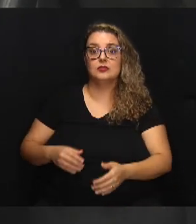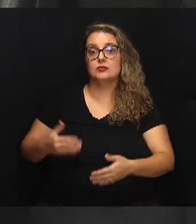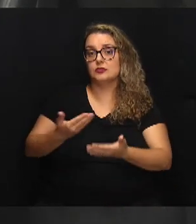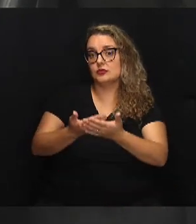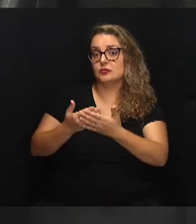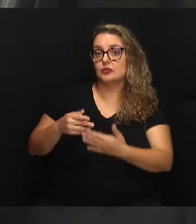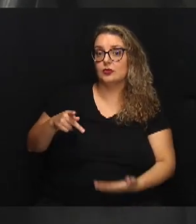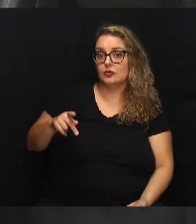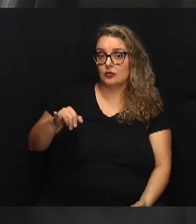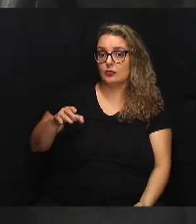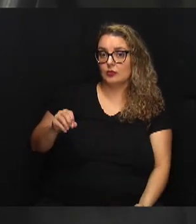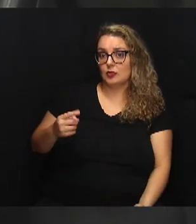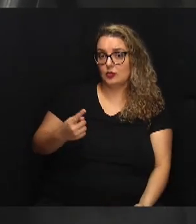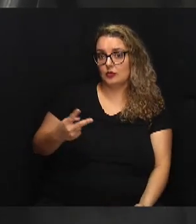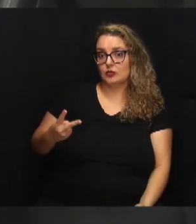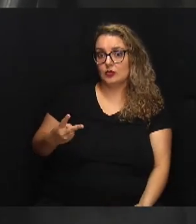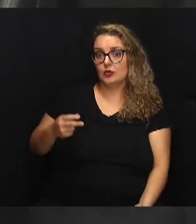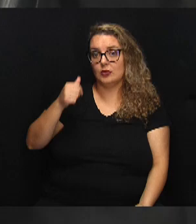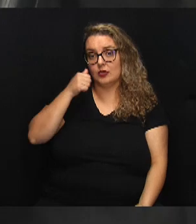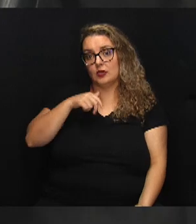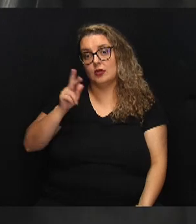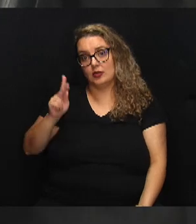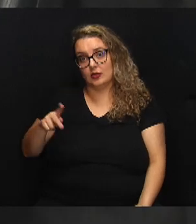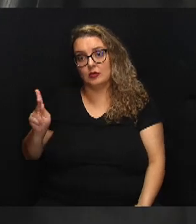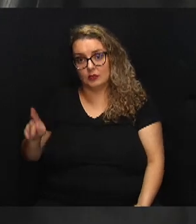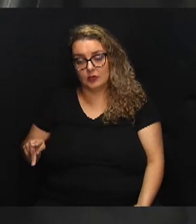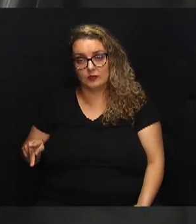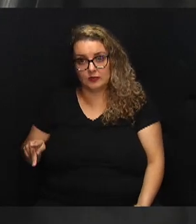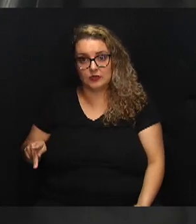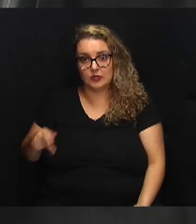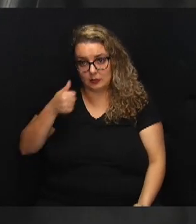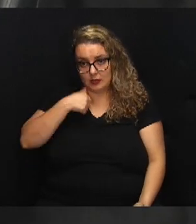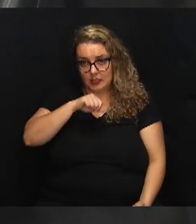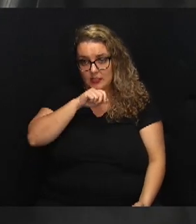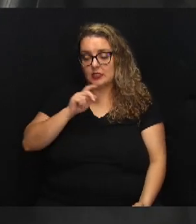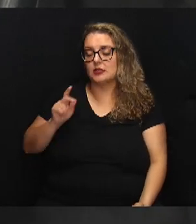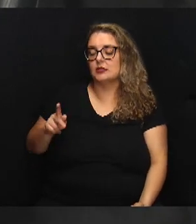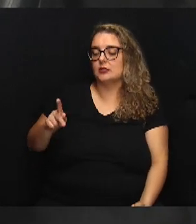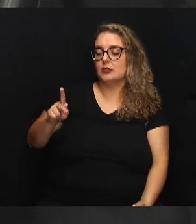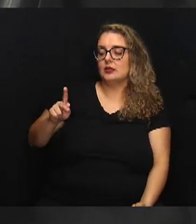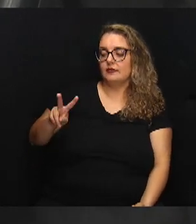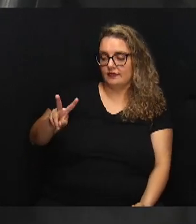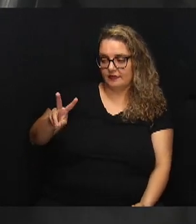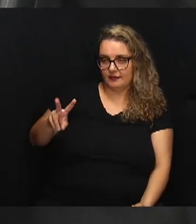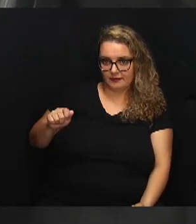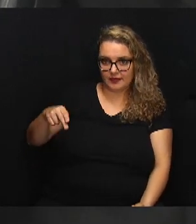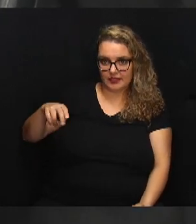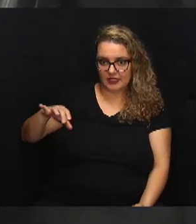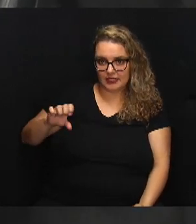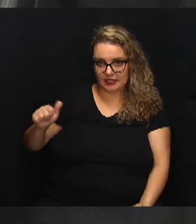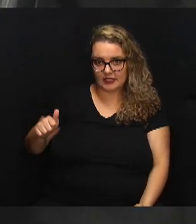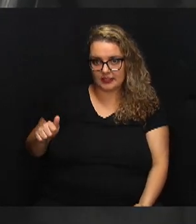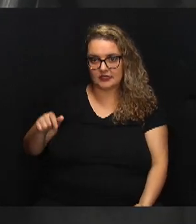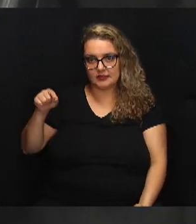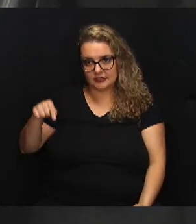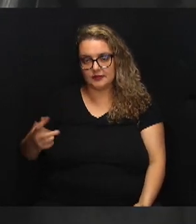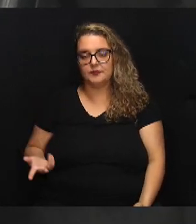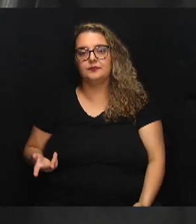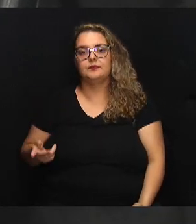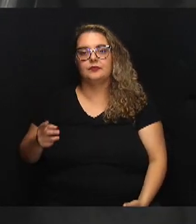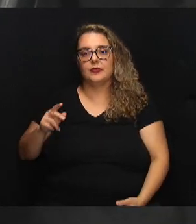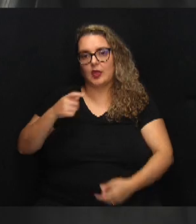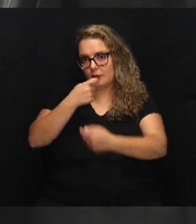Certo. A Vanessa, professora da PUC, então tem essa facilidade. Então ele foi para o Pio XII, montou o Grêmio lá, né? Então